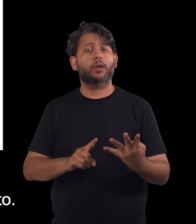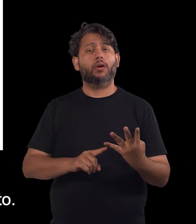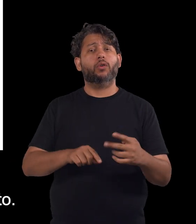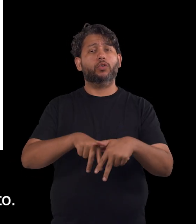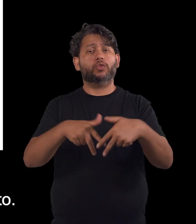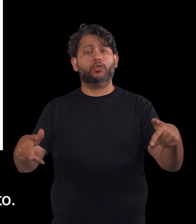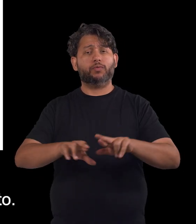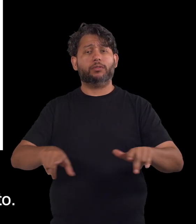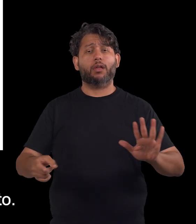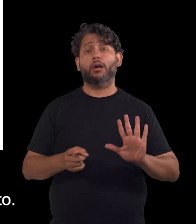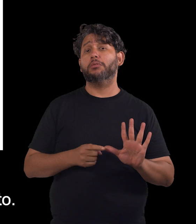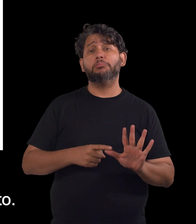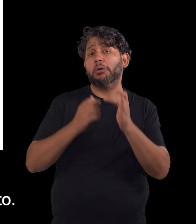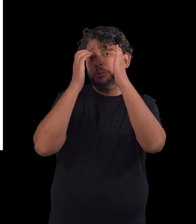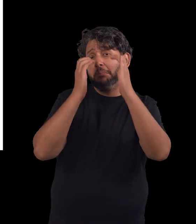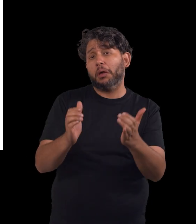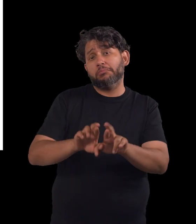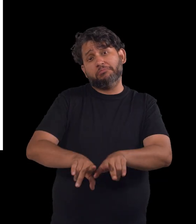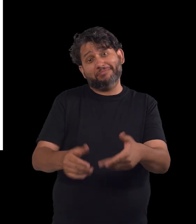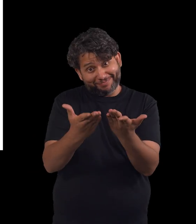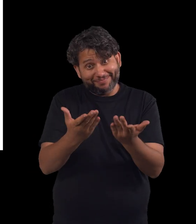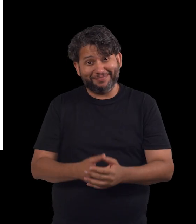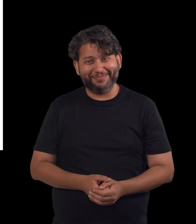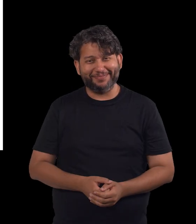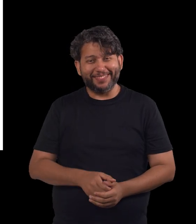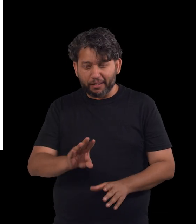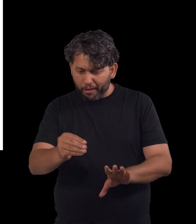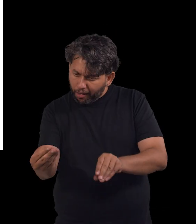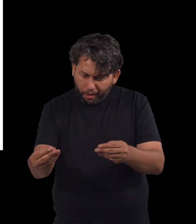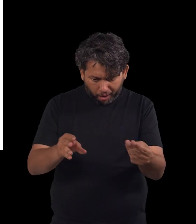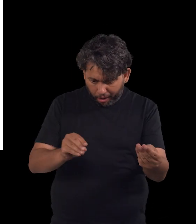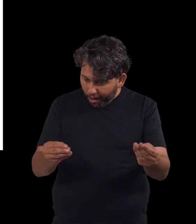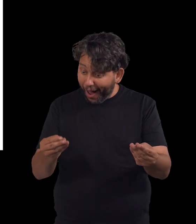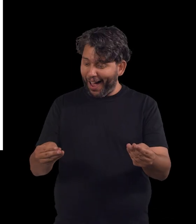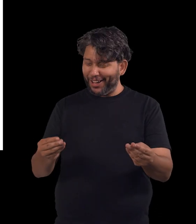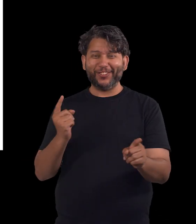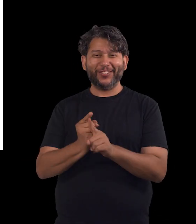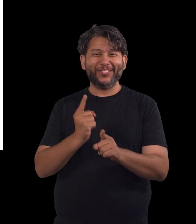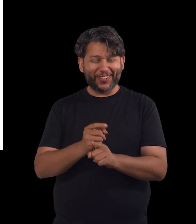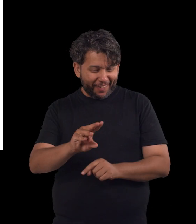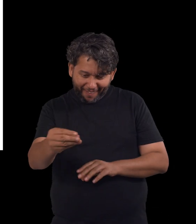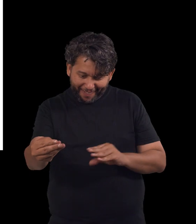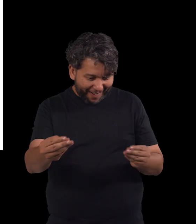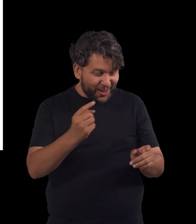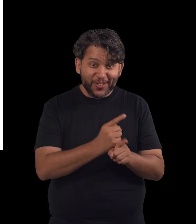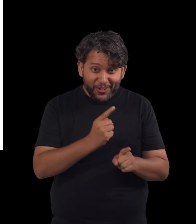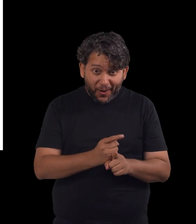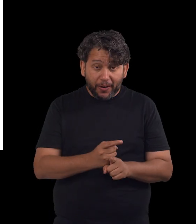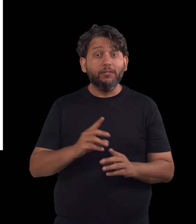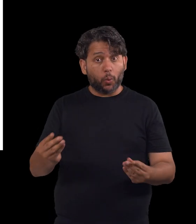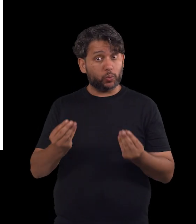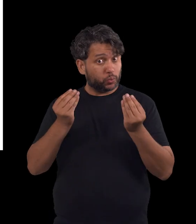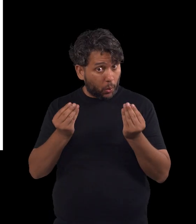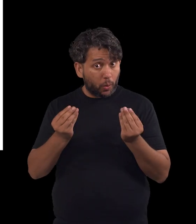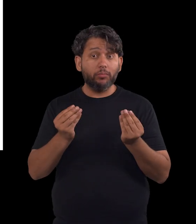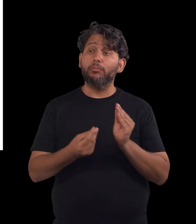inclusão, diversidade e respeito. À medida que os estudantes procuram e encontram os pares, são convidados